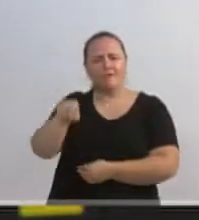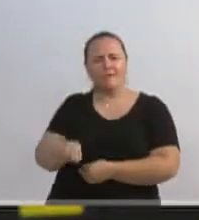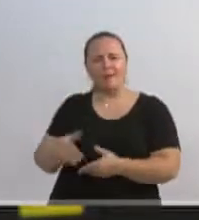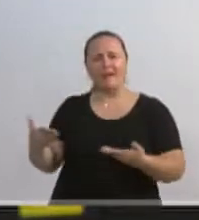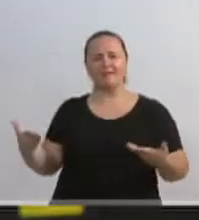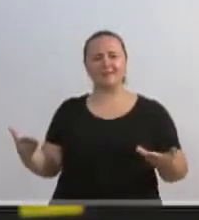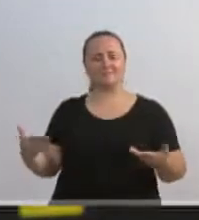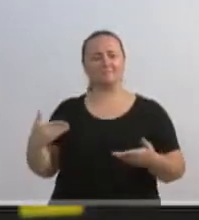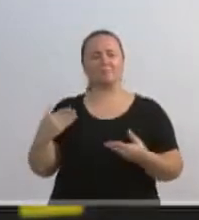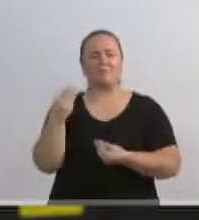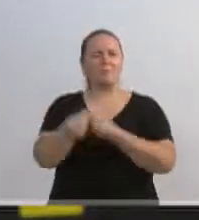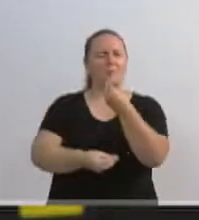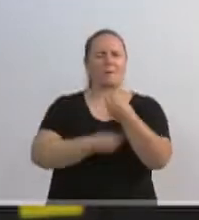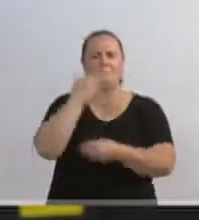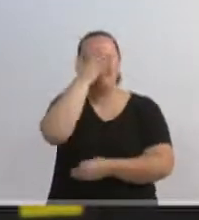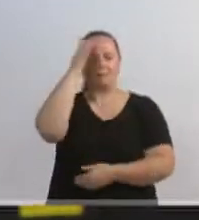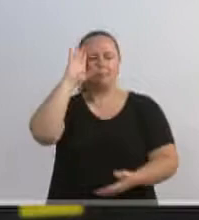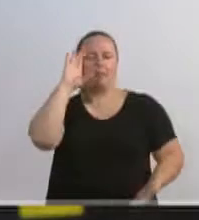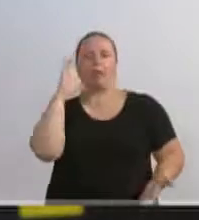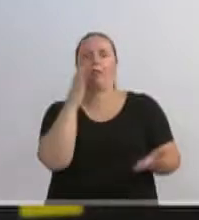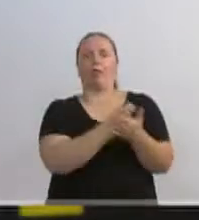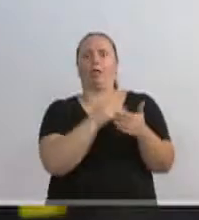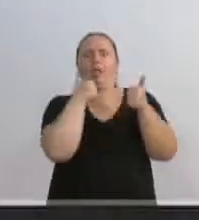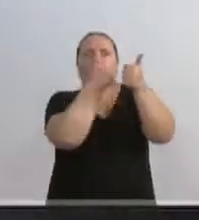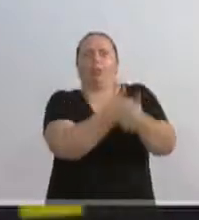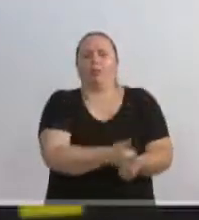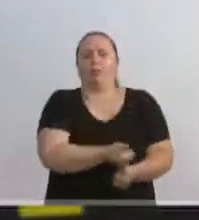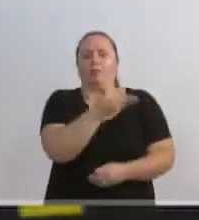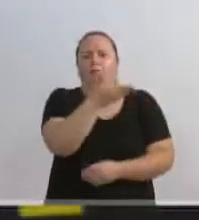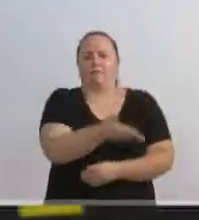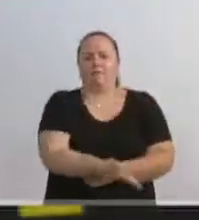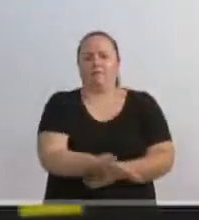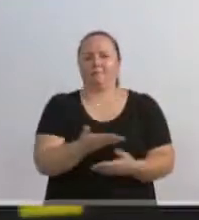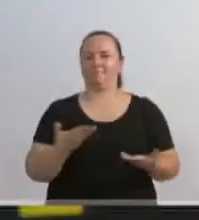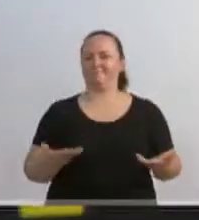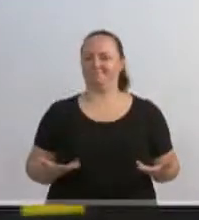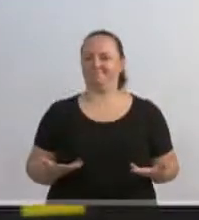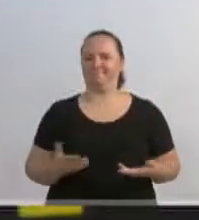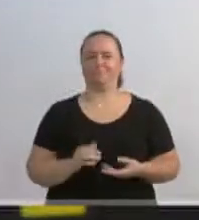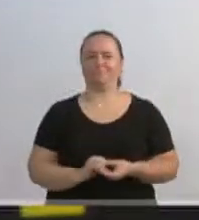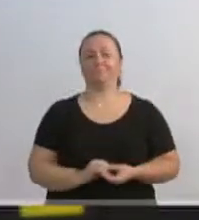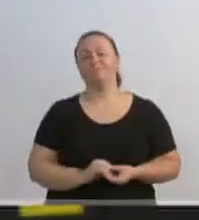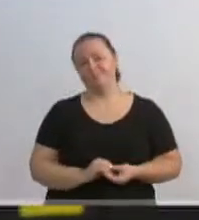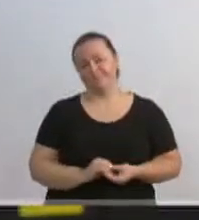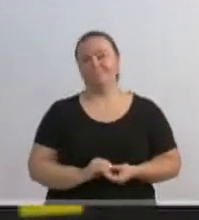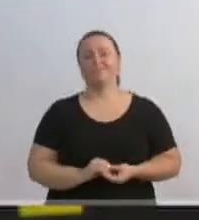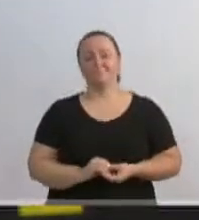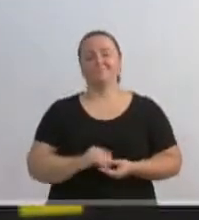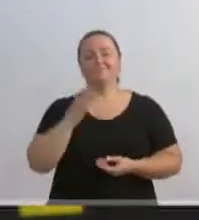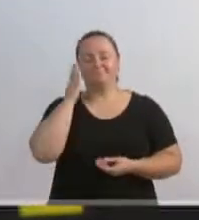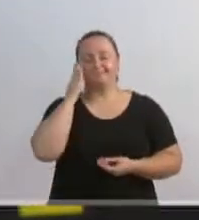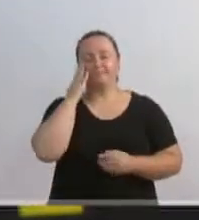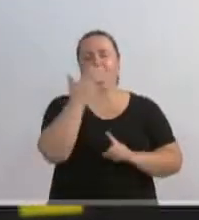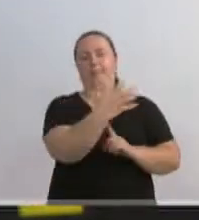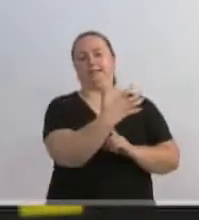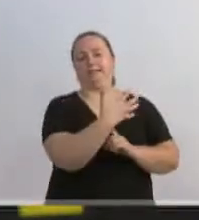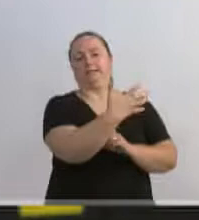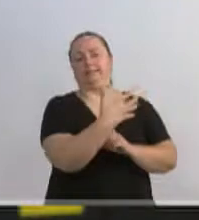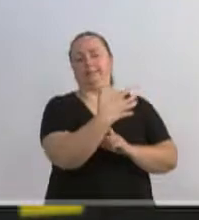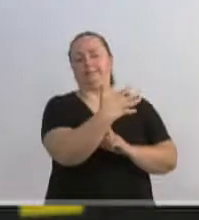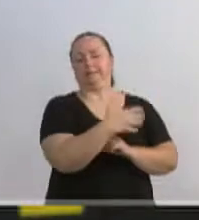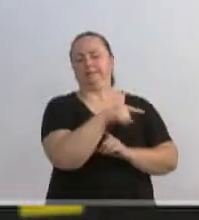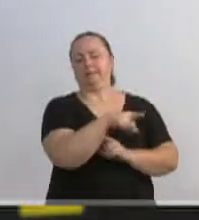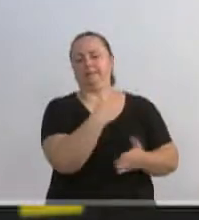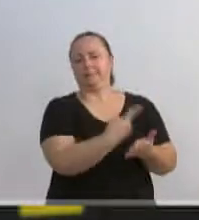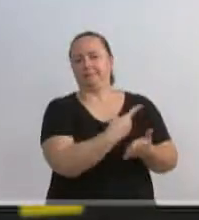pessoas que influenciam o fato colocado errado